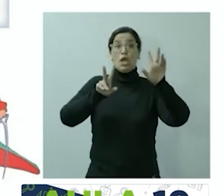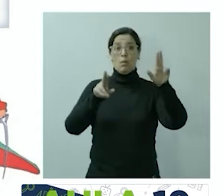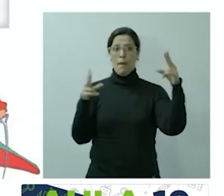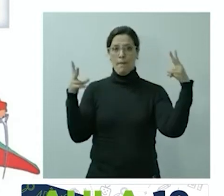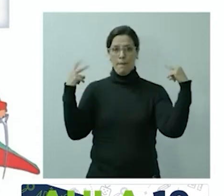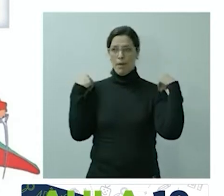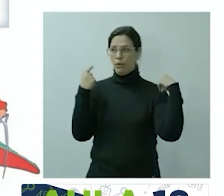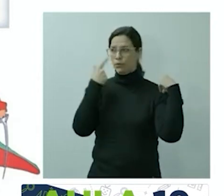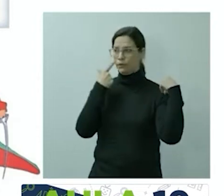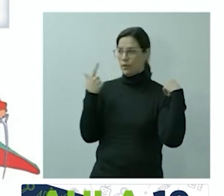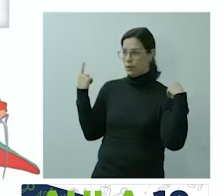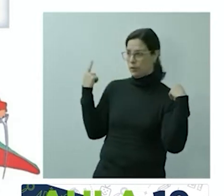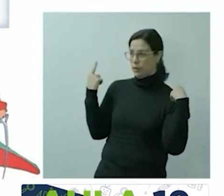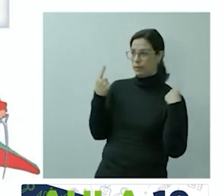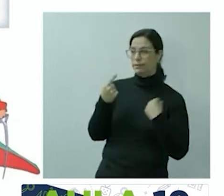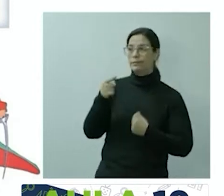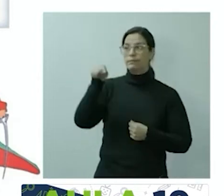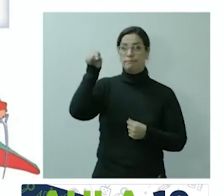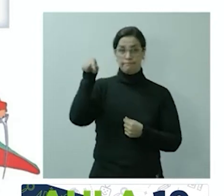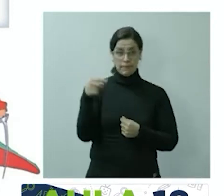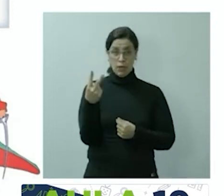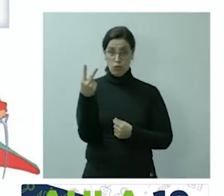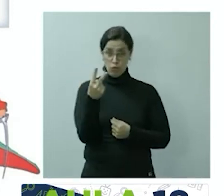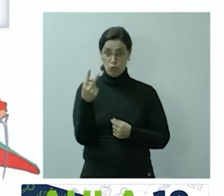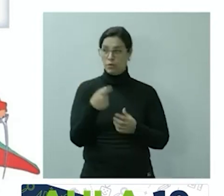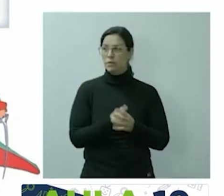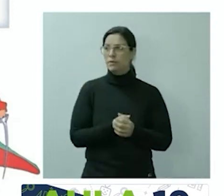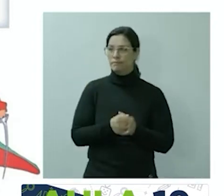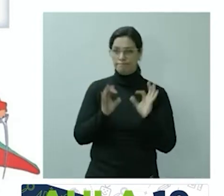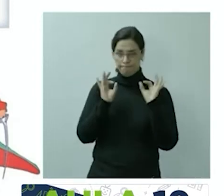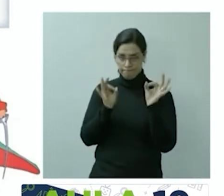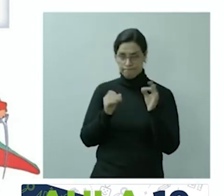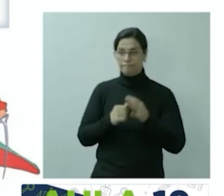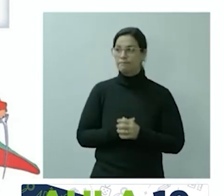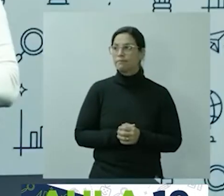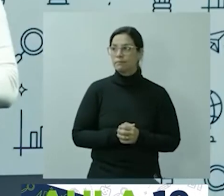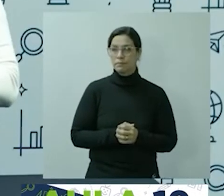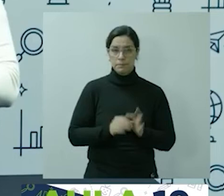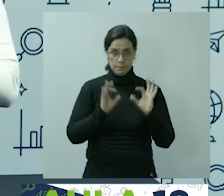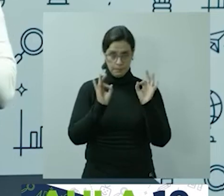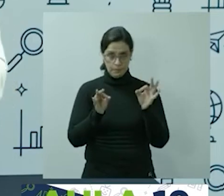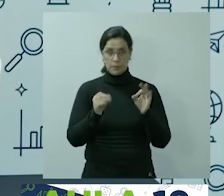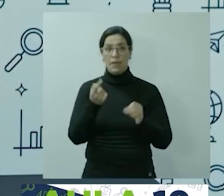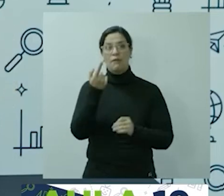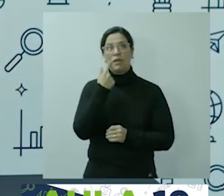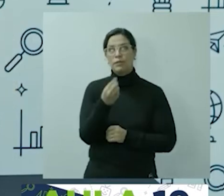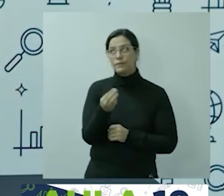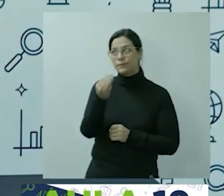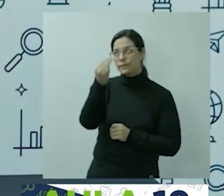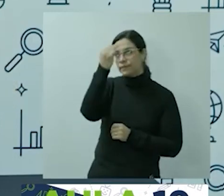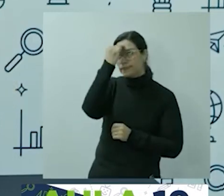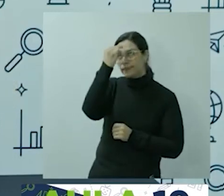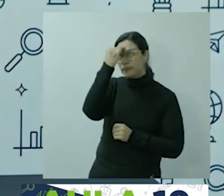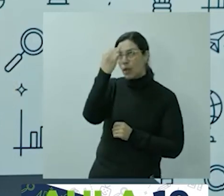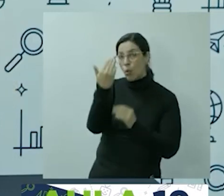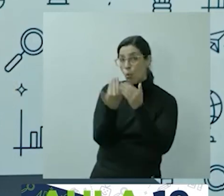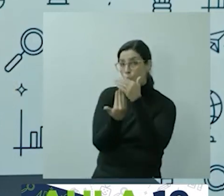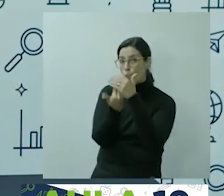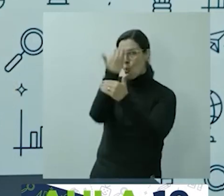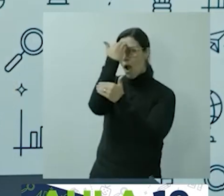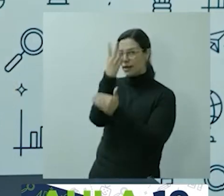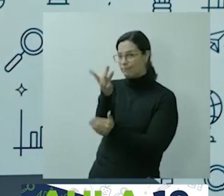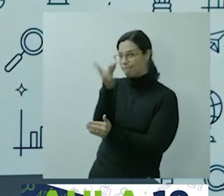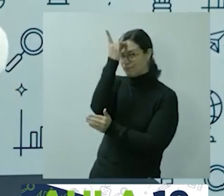piloto. Olhem aqui a primeira e a segunda, certo? Memorizem bem onde é que está